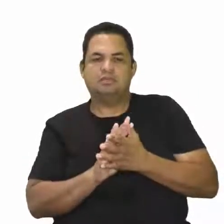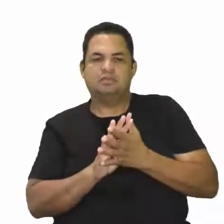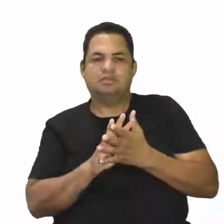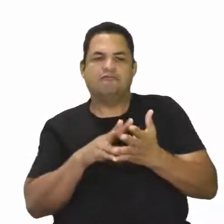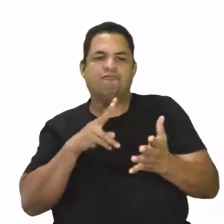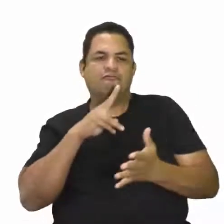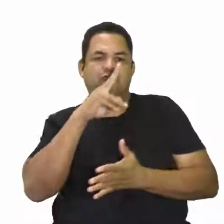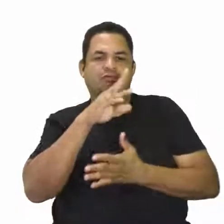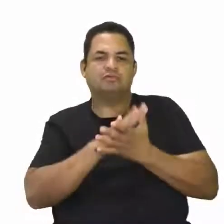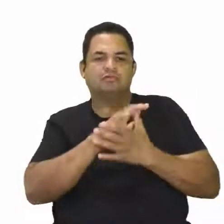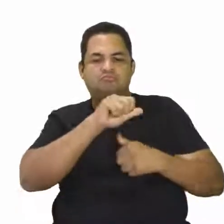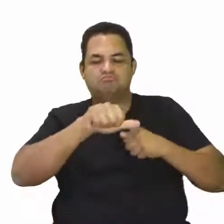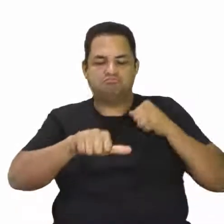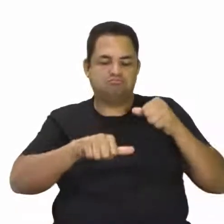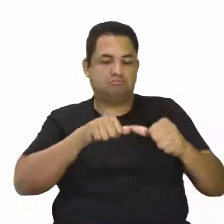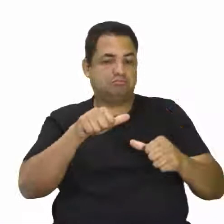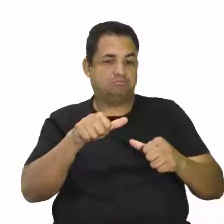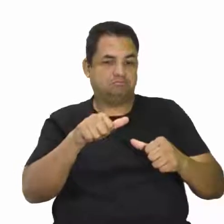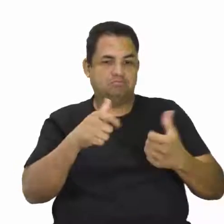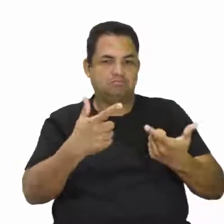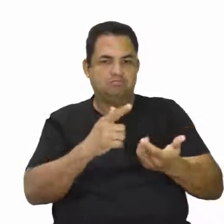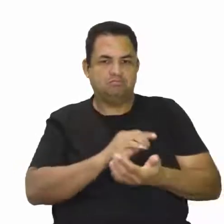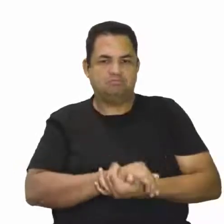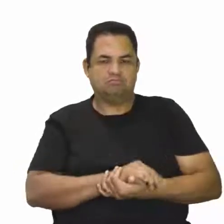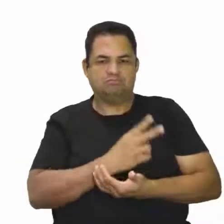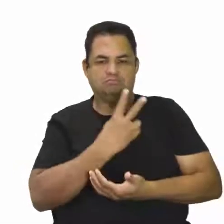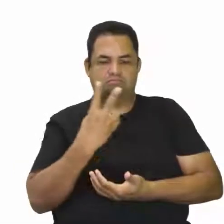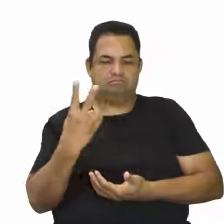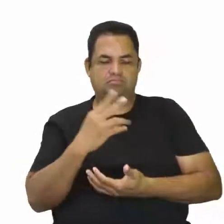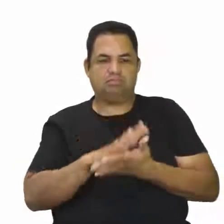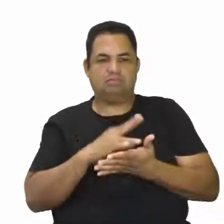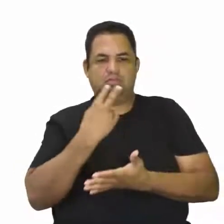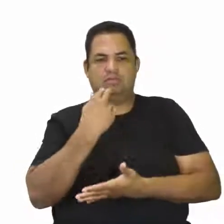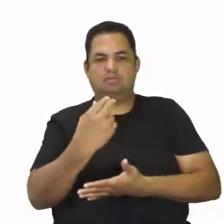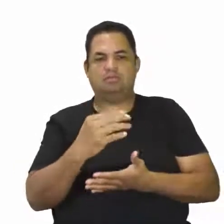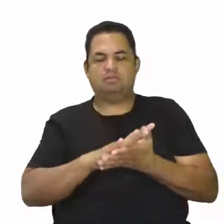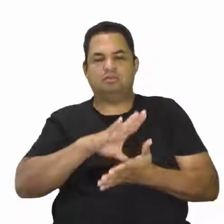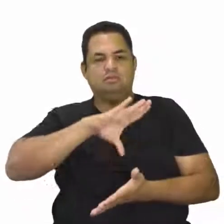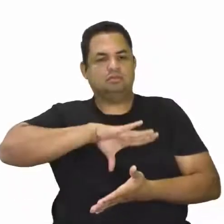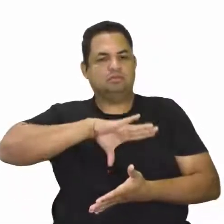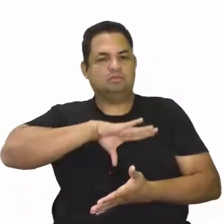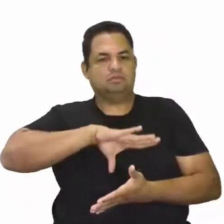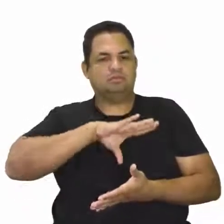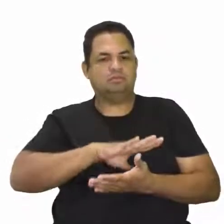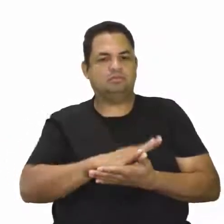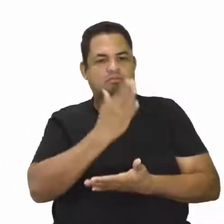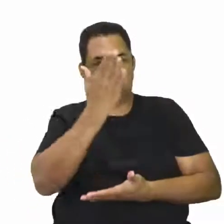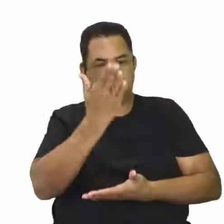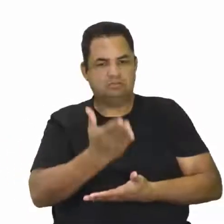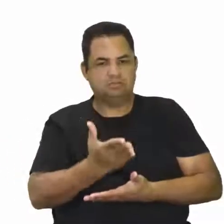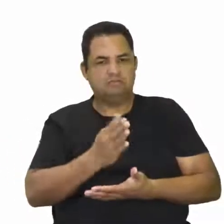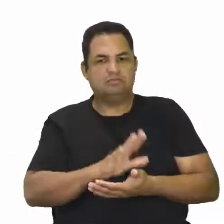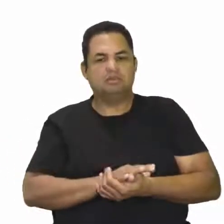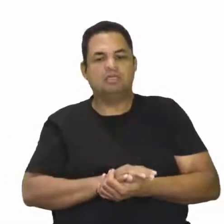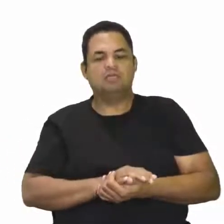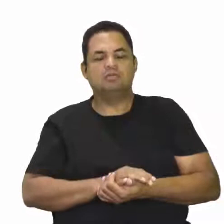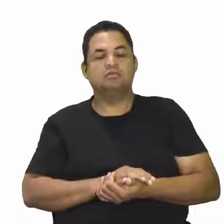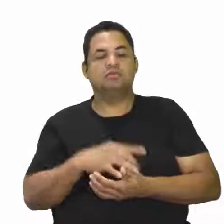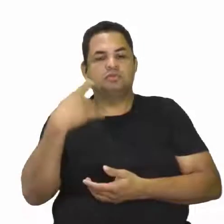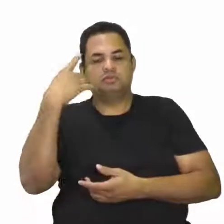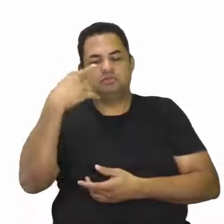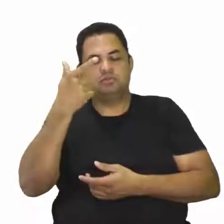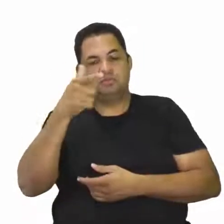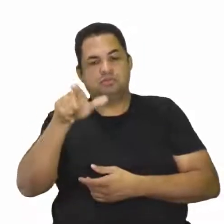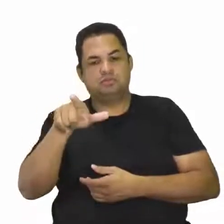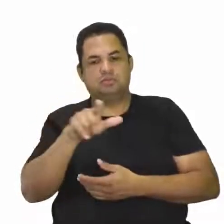em uma das línguas. Aliás, muda nas duas línguas. Na língua portuguesa é uma, na língua espanhola